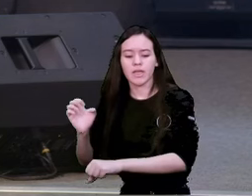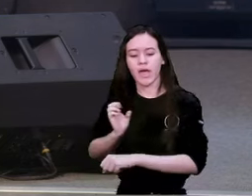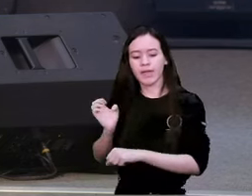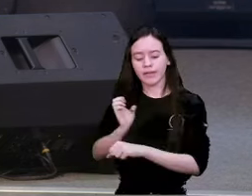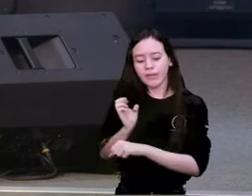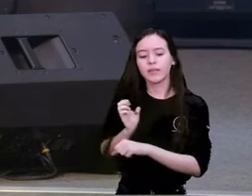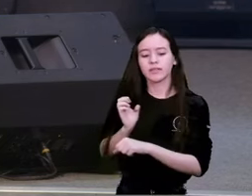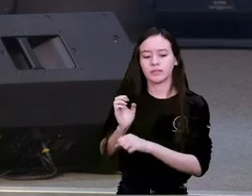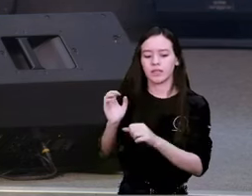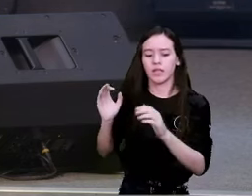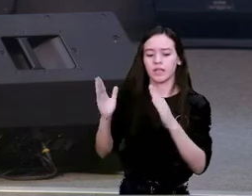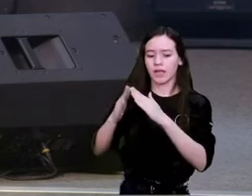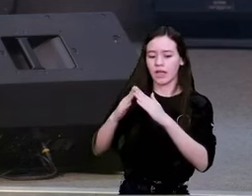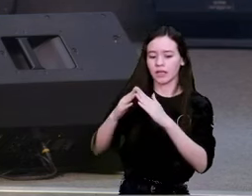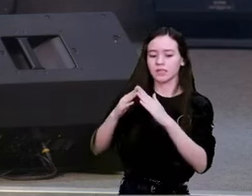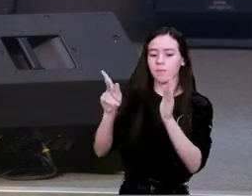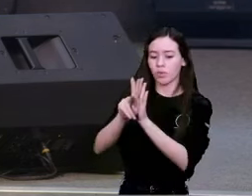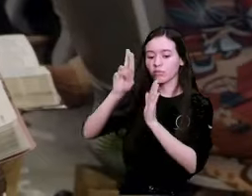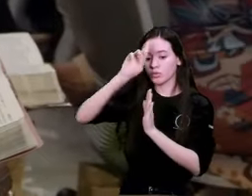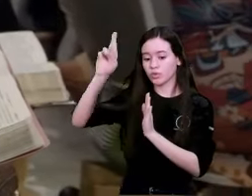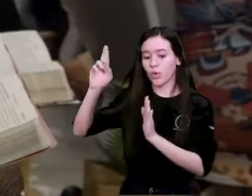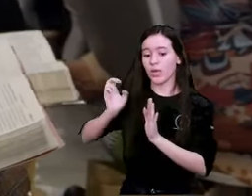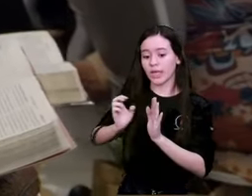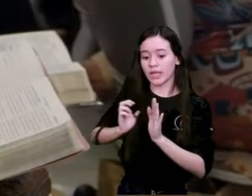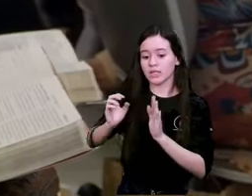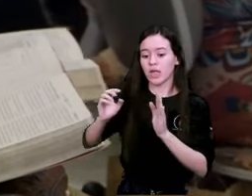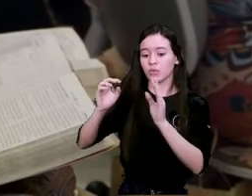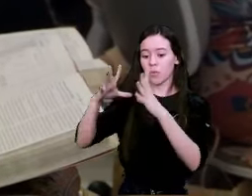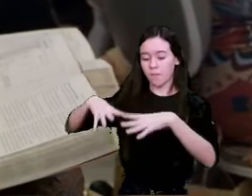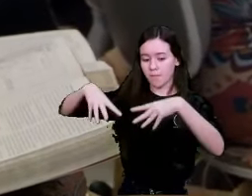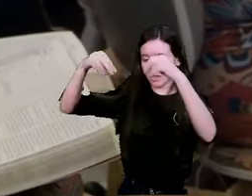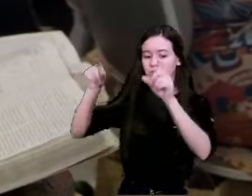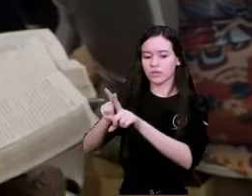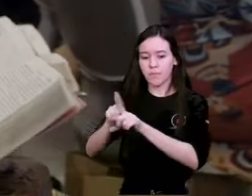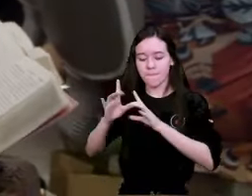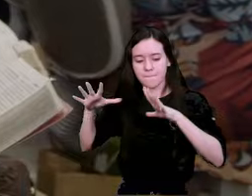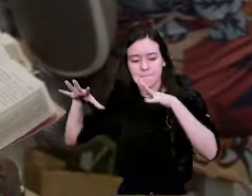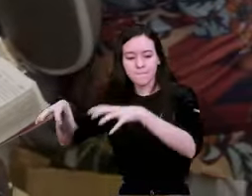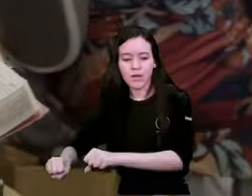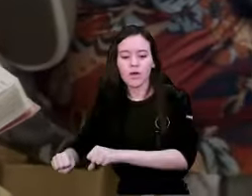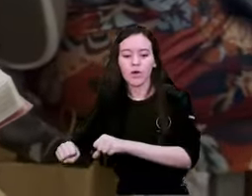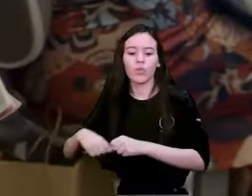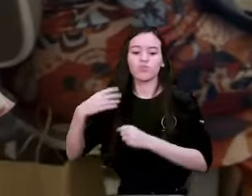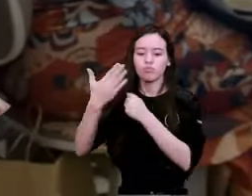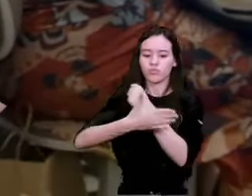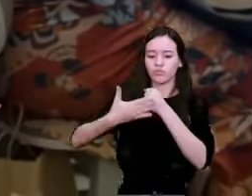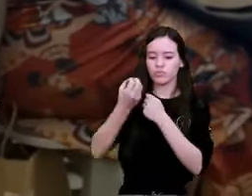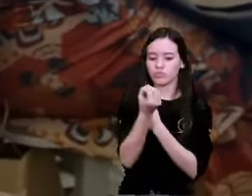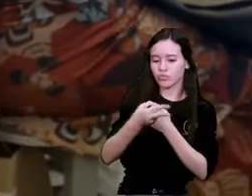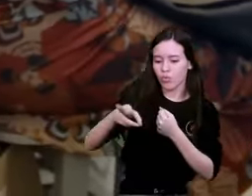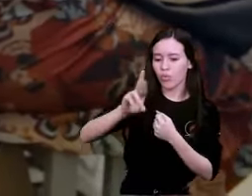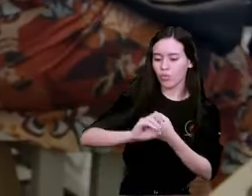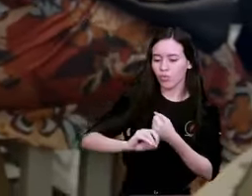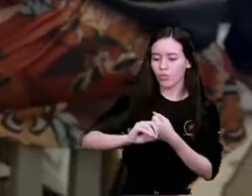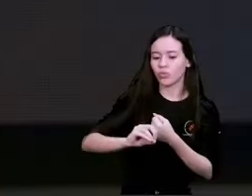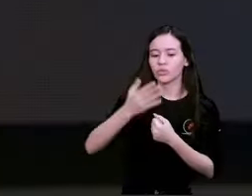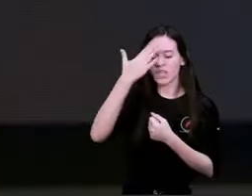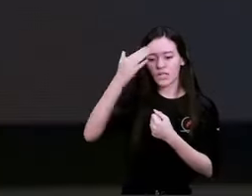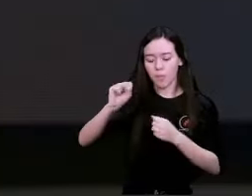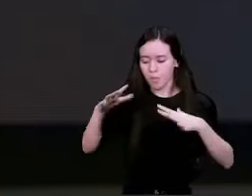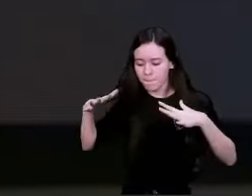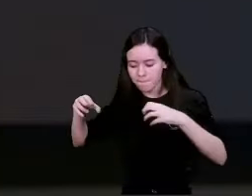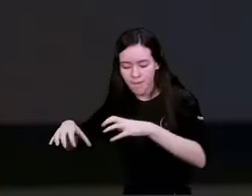Senhor e os tesouros da casa do rei. Levou tudo. Também tomou os escudos de ouro que Salomão fizera. E